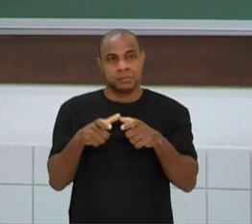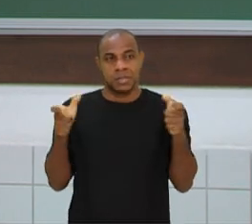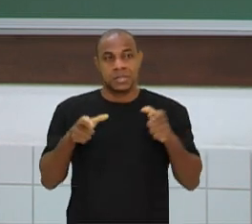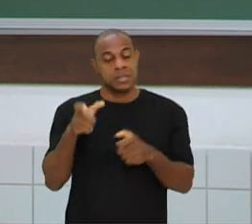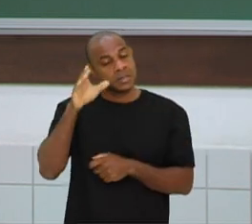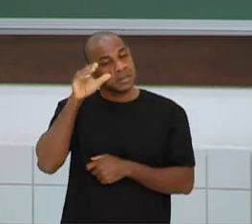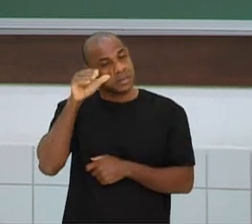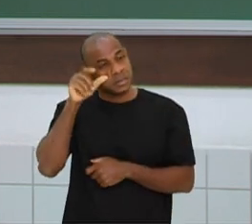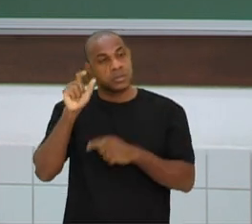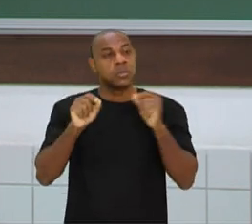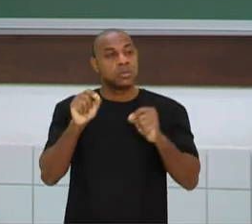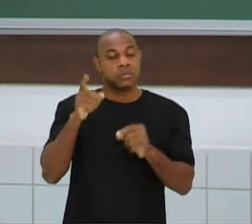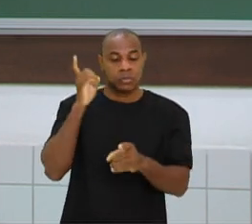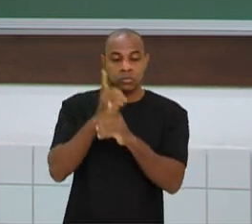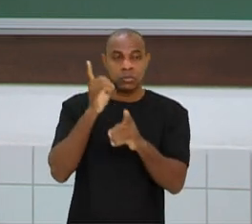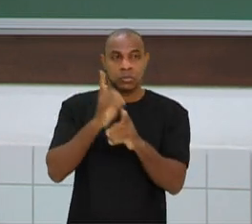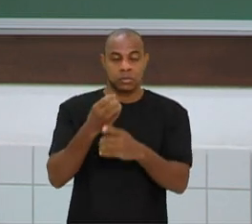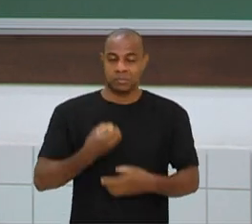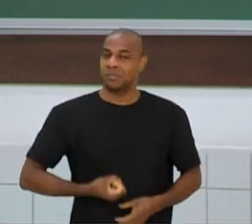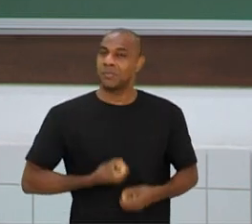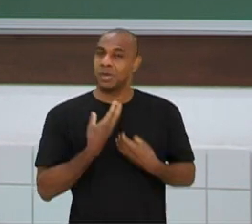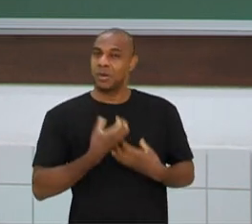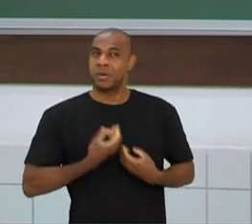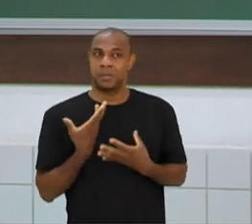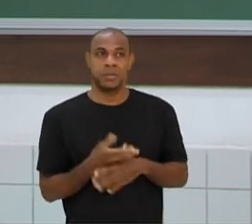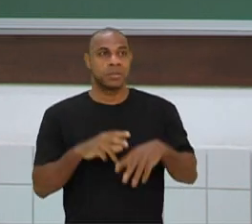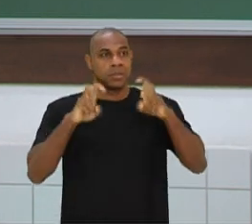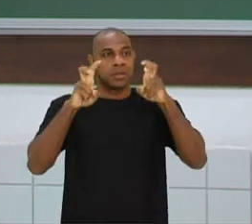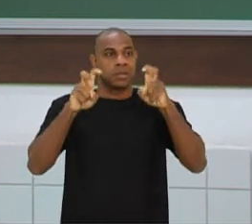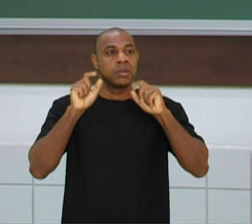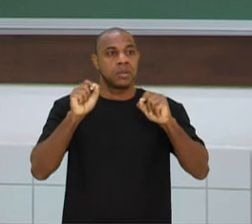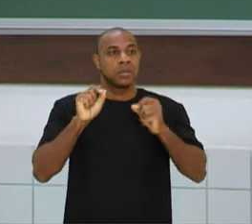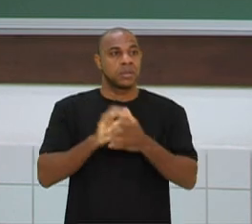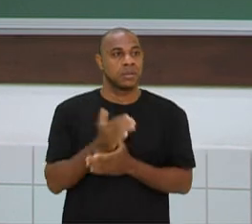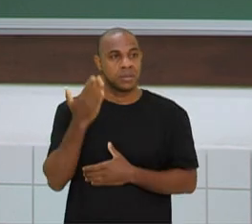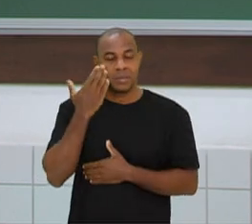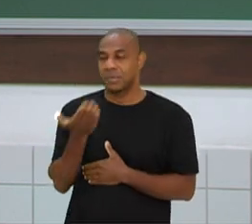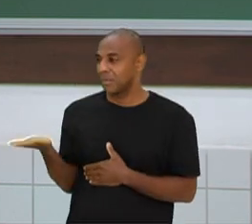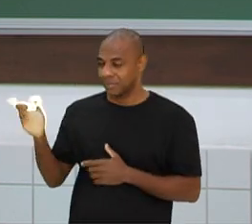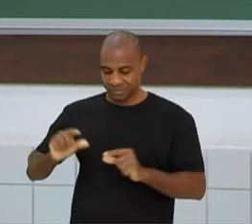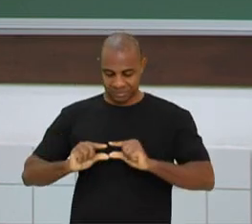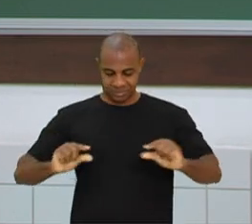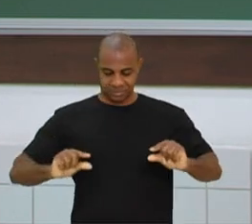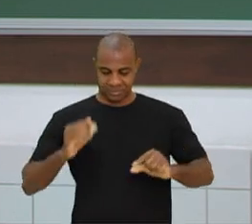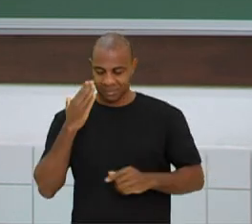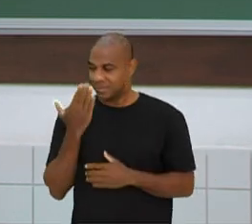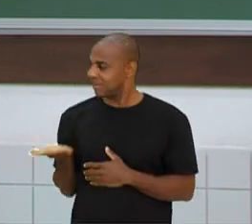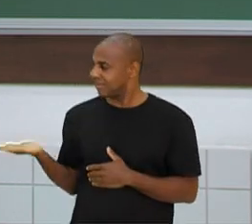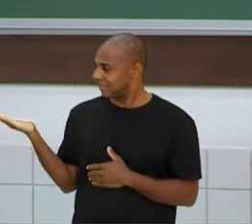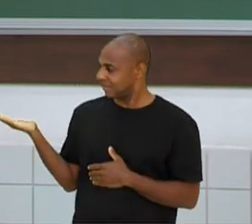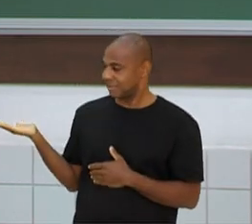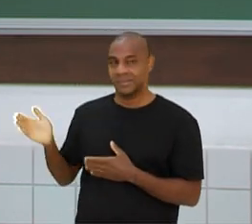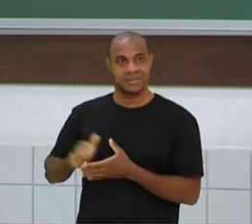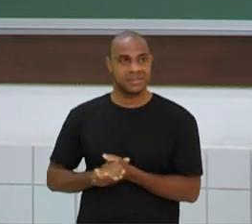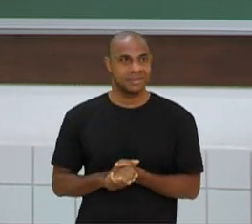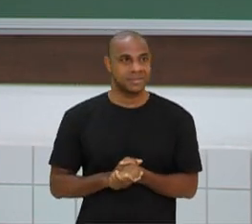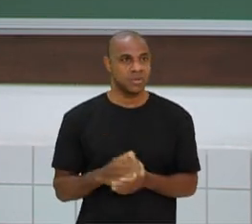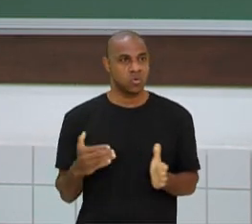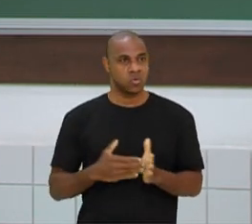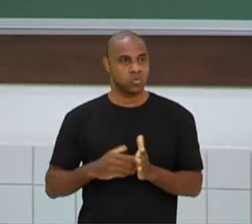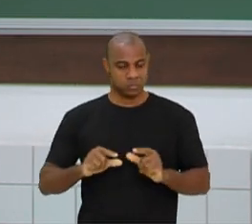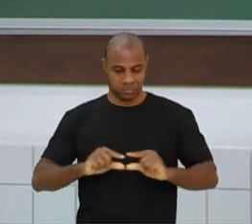vocês encontrarem esse poema. O título do poema é This is my page for English B. Vai auxiliar